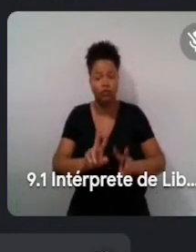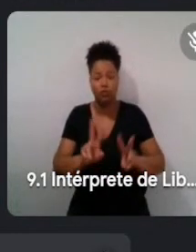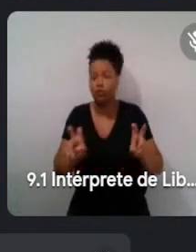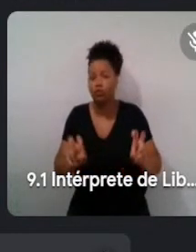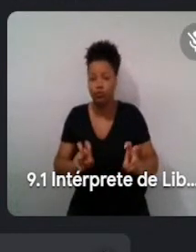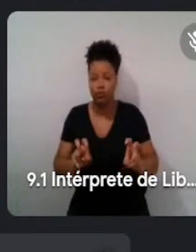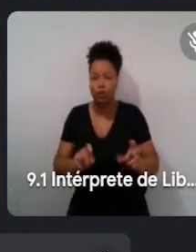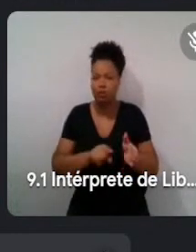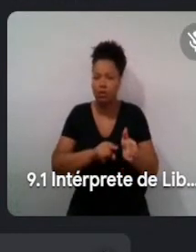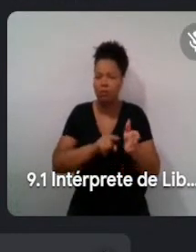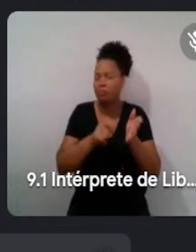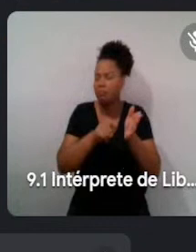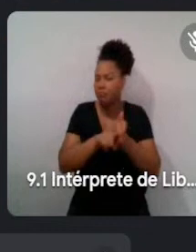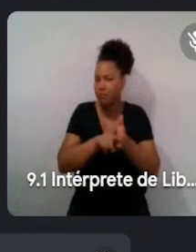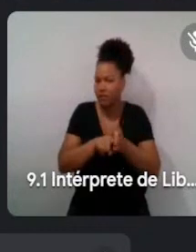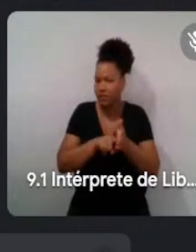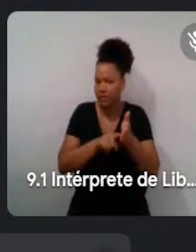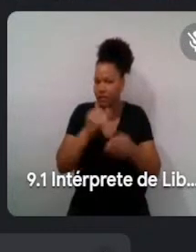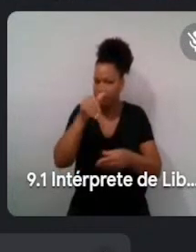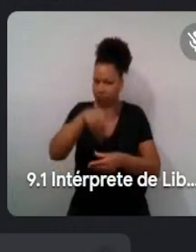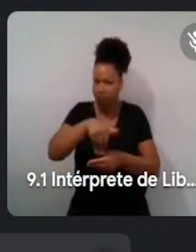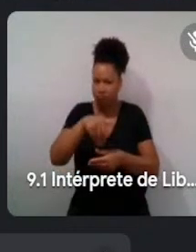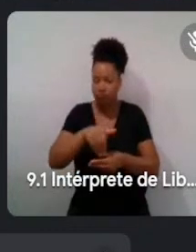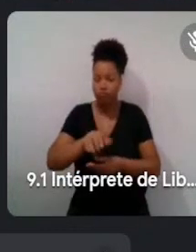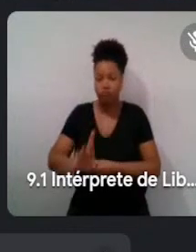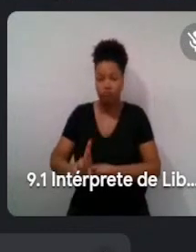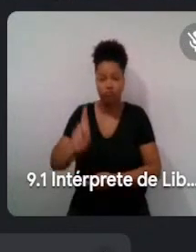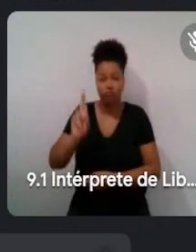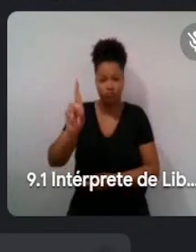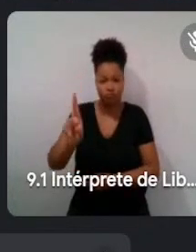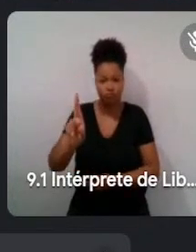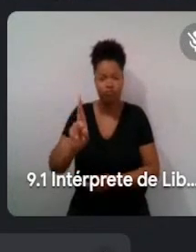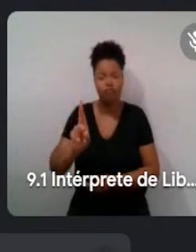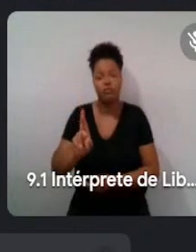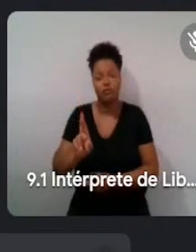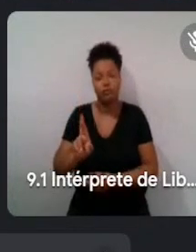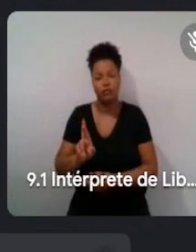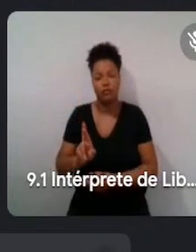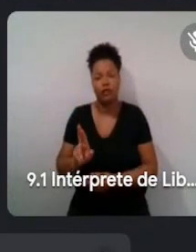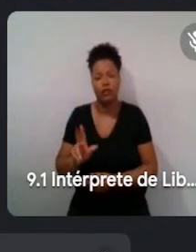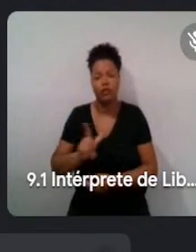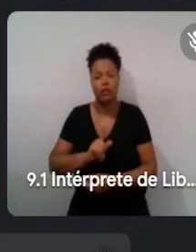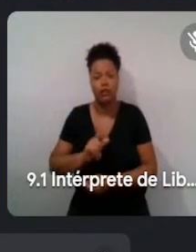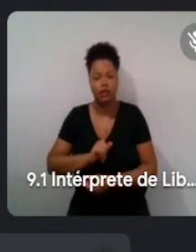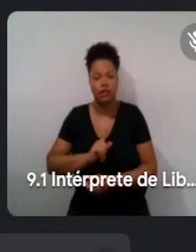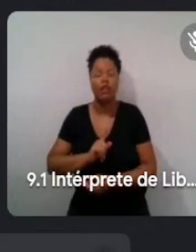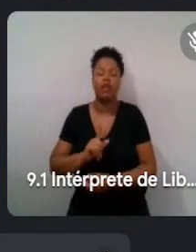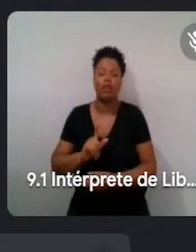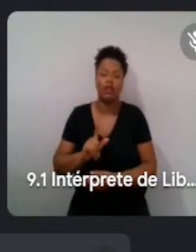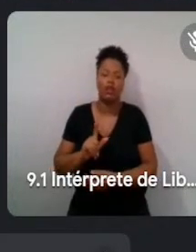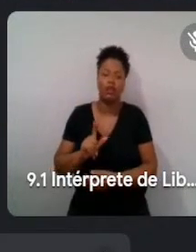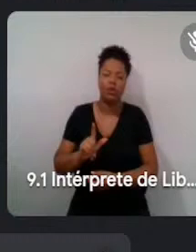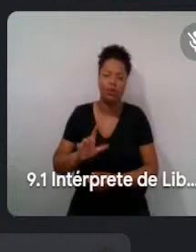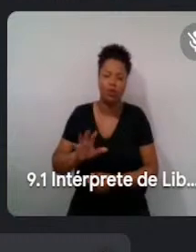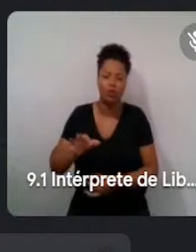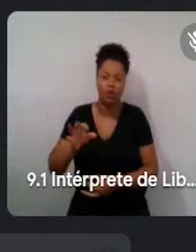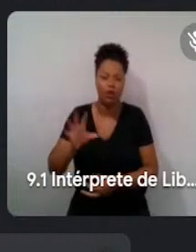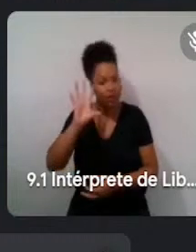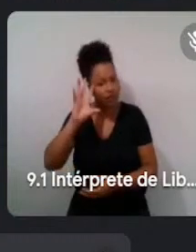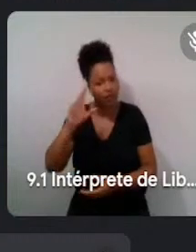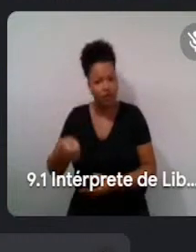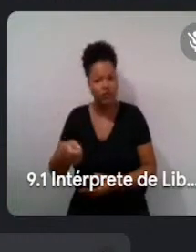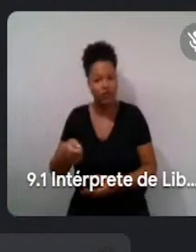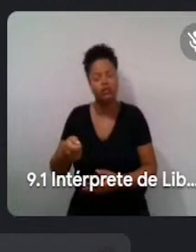à pesquisa eleitoral. Essa representação ensejou uma decisão liminar que, visualizando